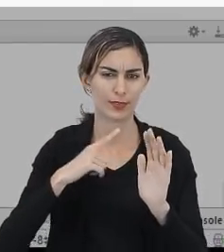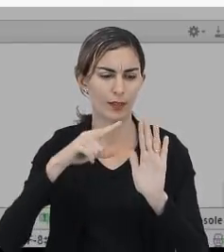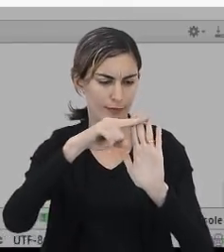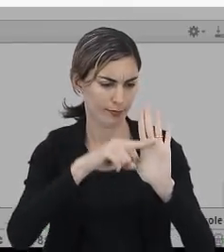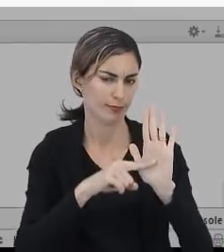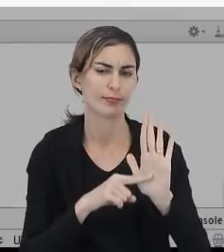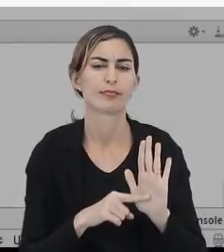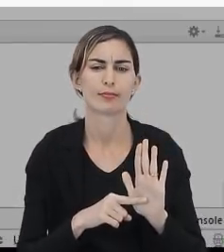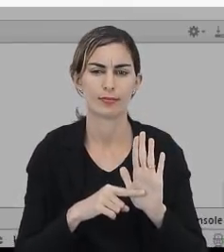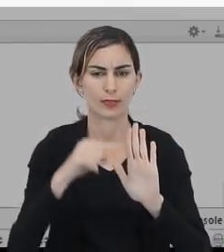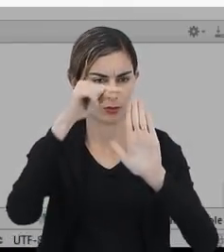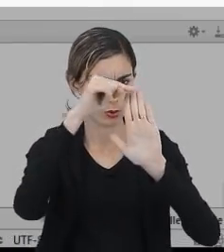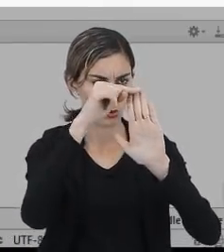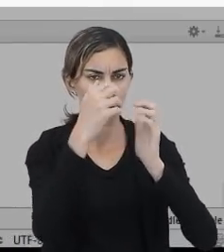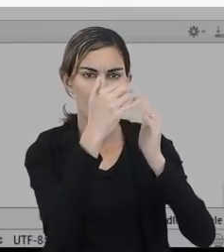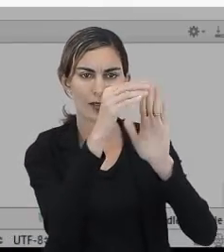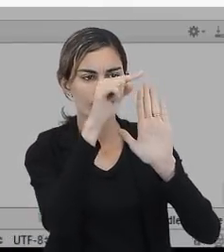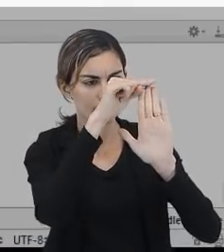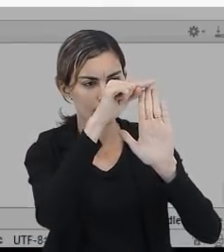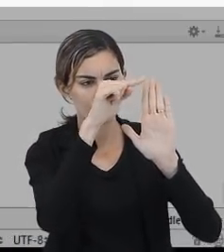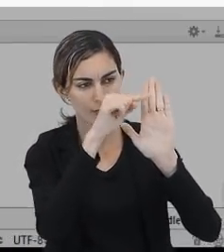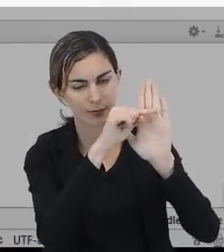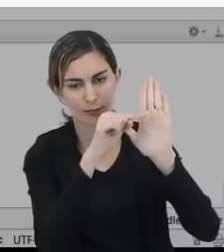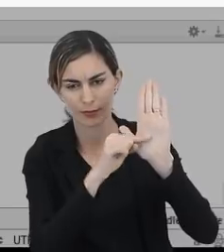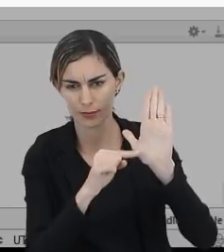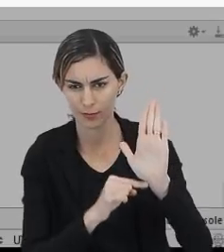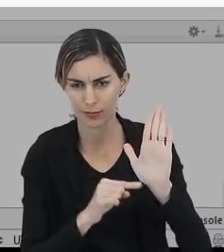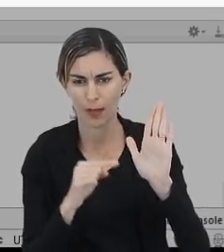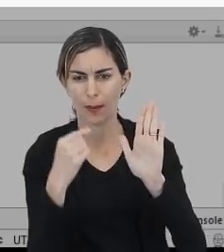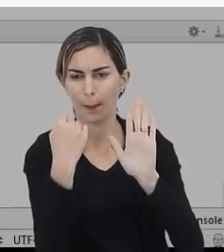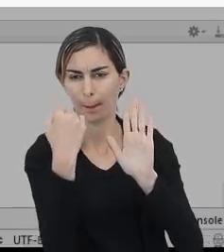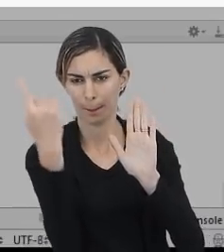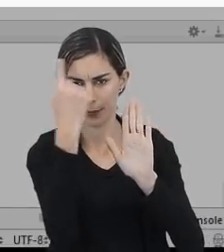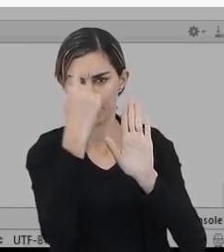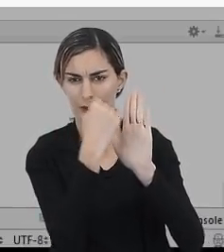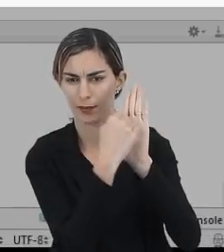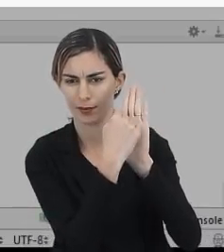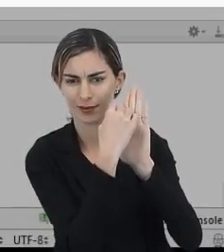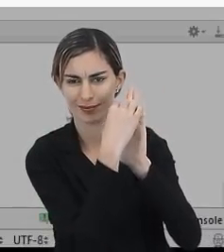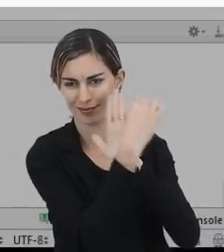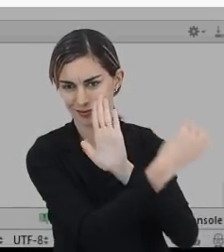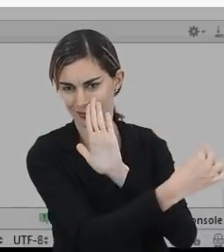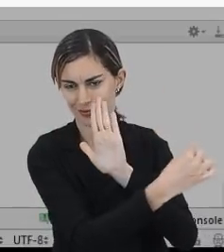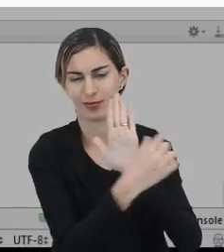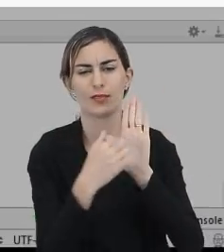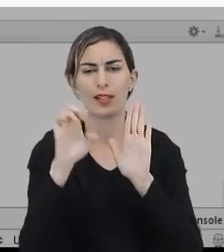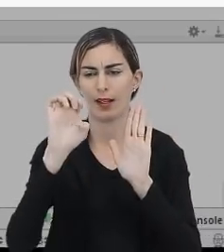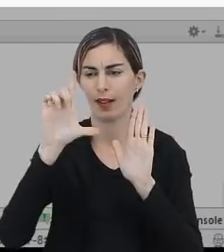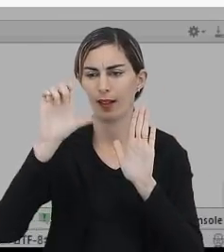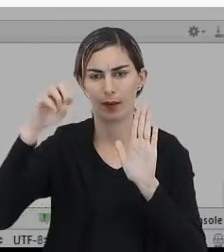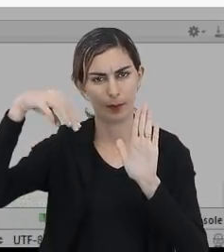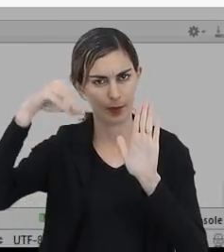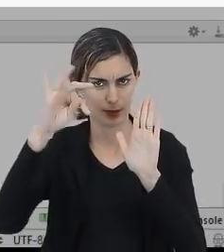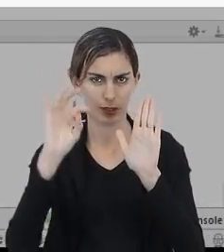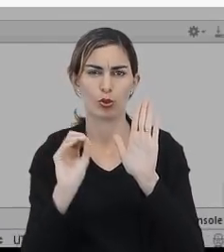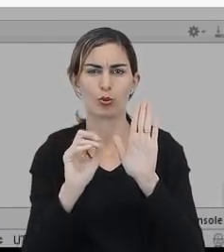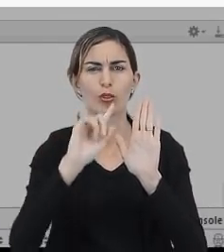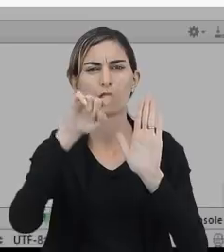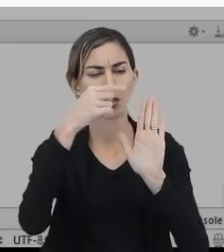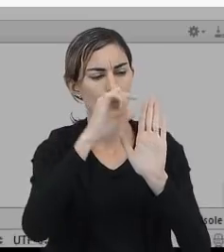série de procedimentos na ordem de cima para baixo. Então aqui nessa linha, primeiro ele vai pegar o elemento, depois a